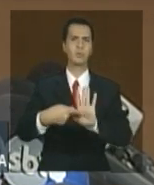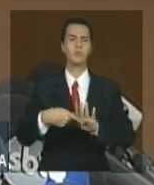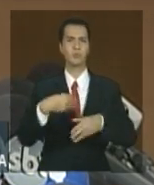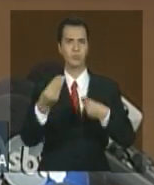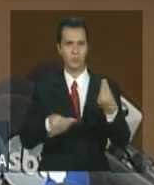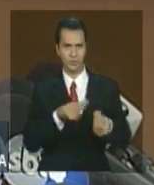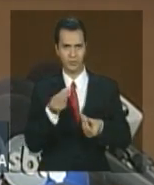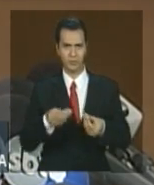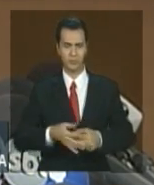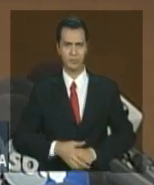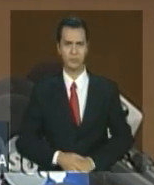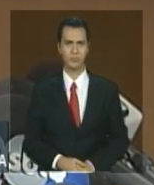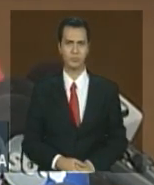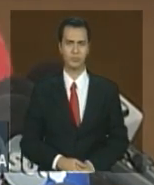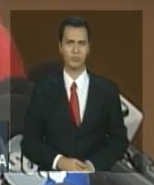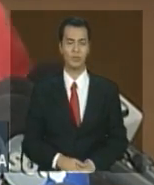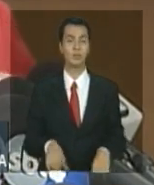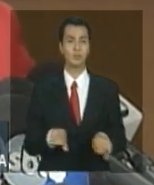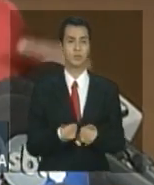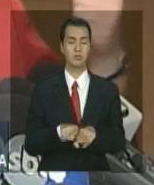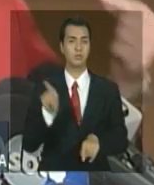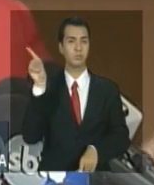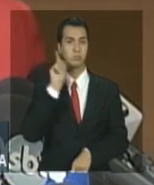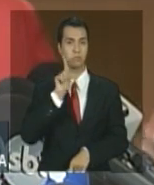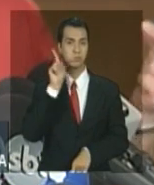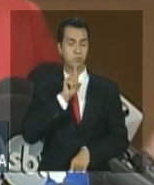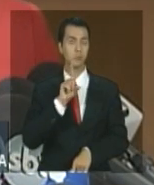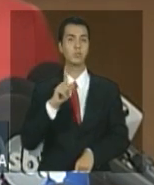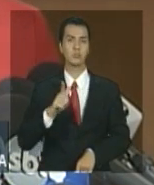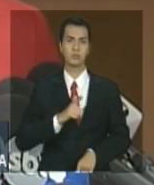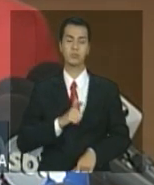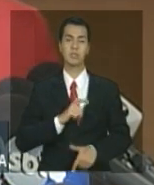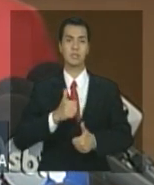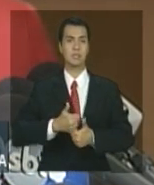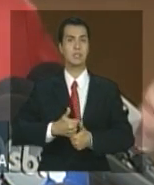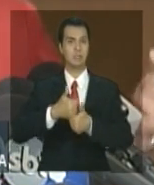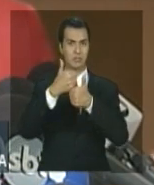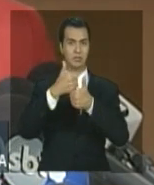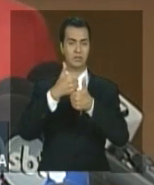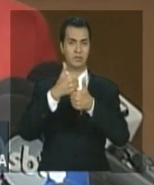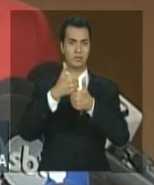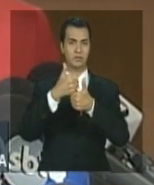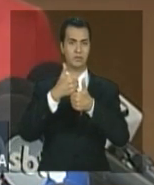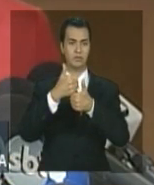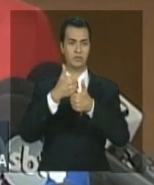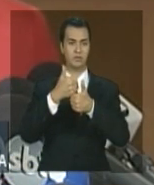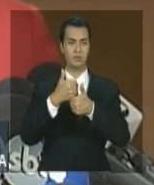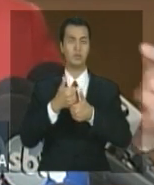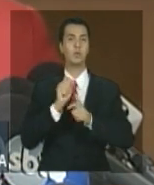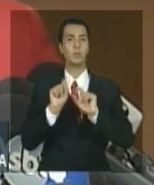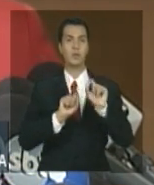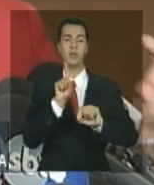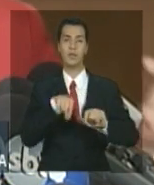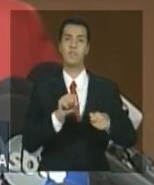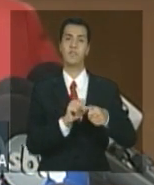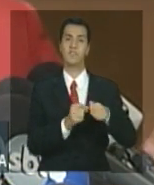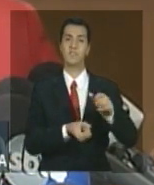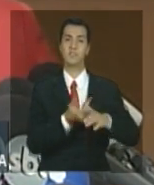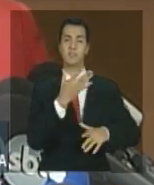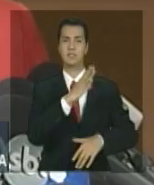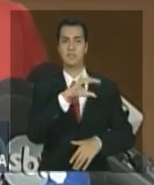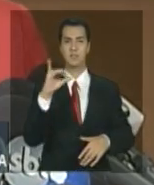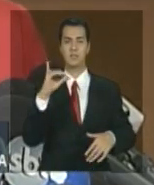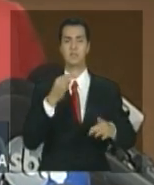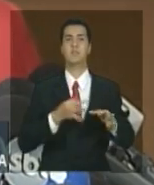recente. Além disso, os Estados Unidos têm uma grande liderança na área da produção de ciência, tecnologia